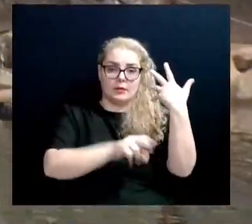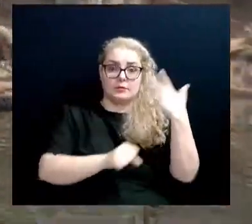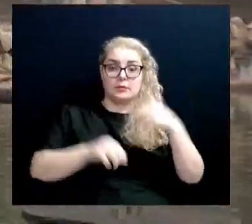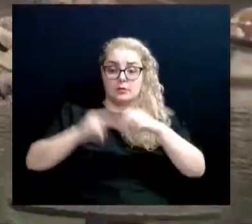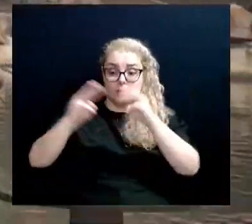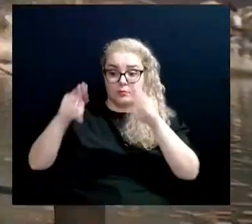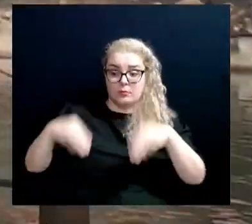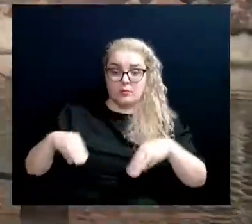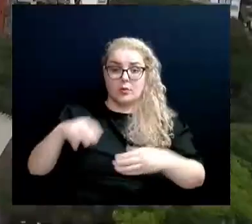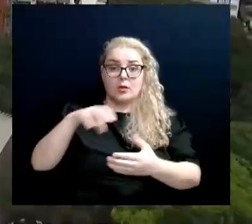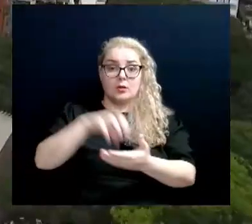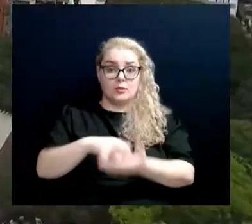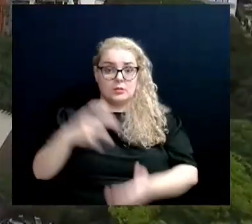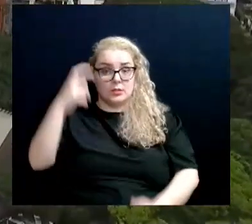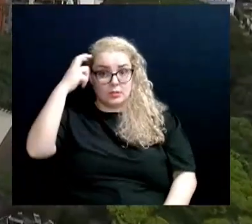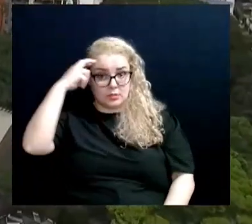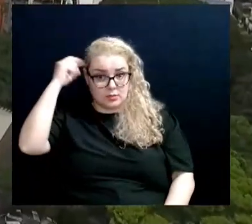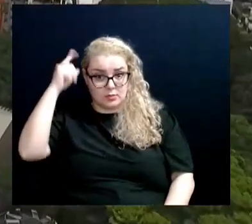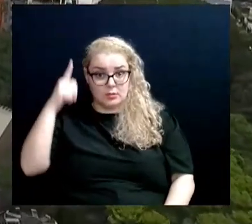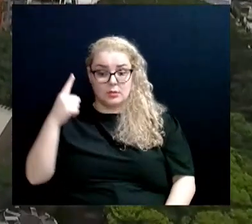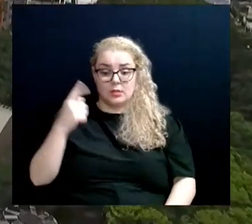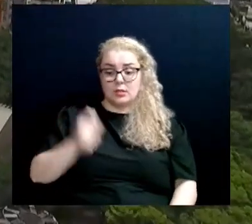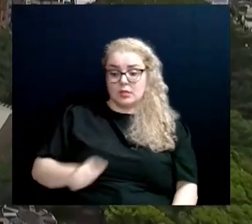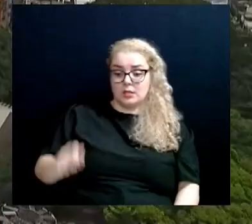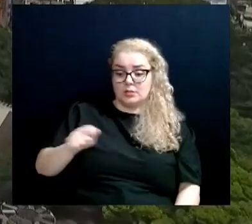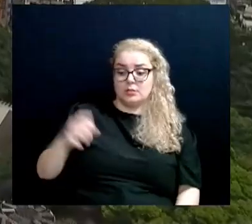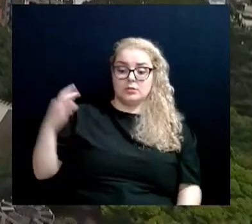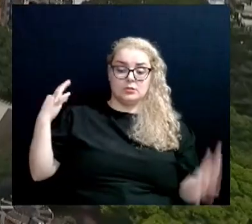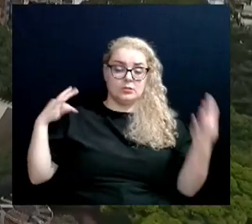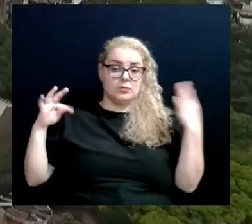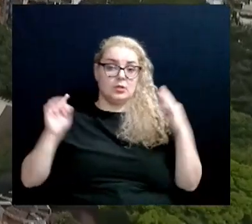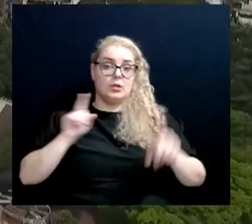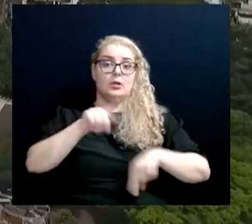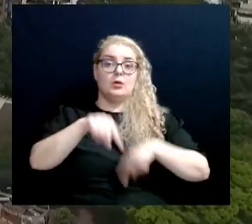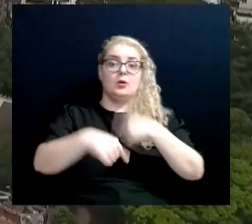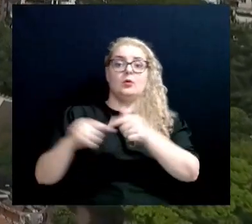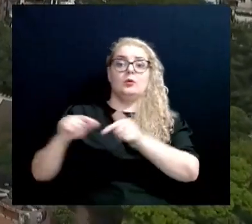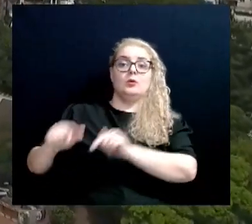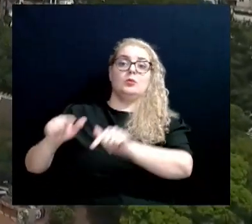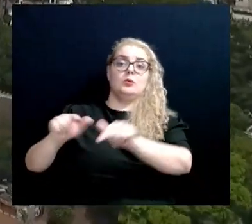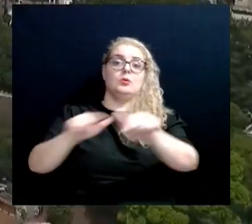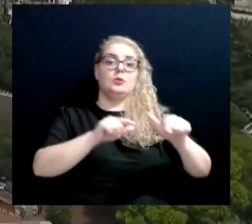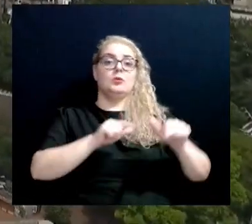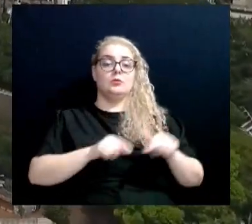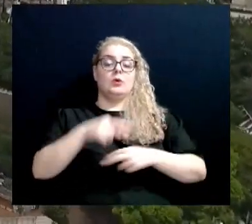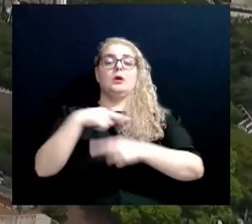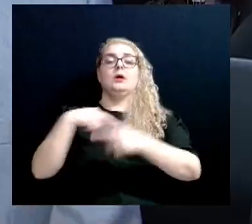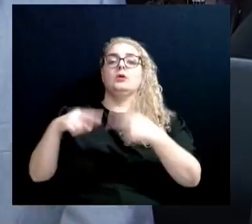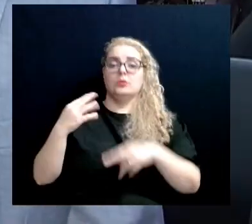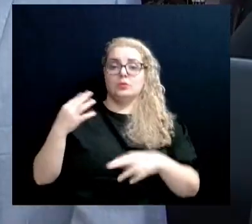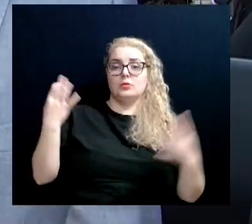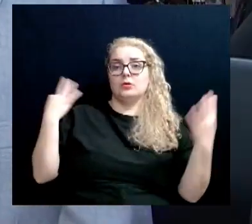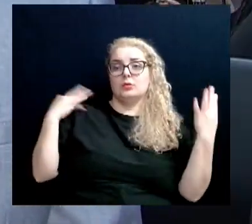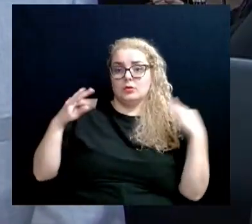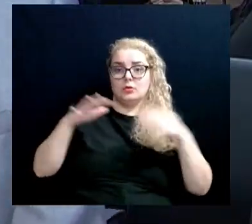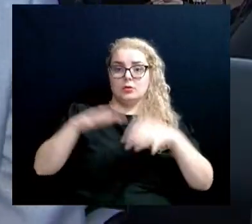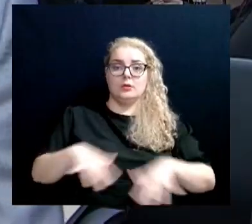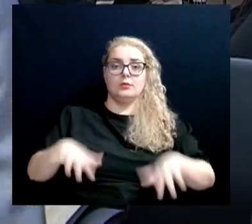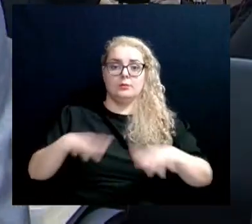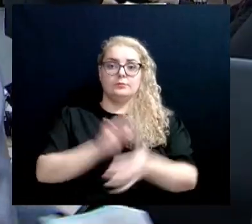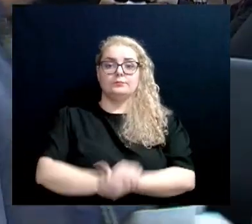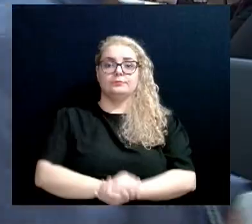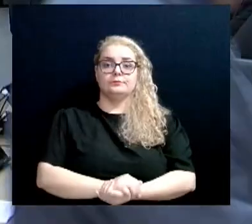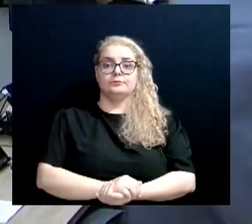centros culturais, agências de turismo e outros estabelecimentos ligados ao setor. Isso daí vai